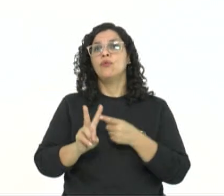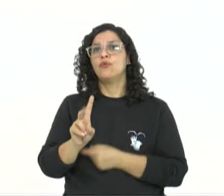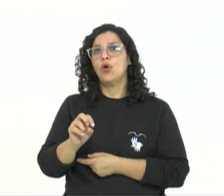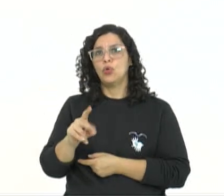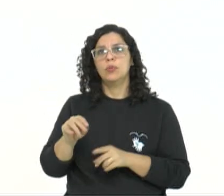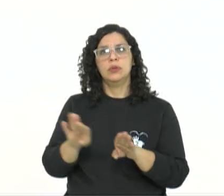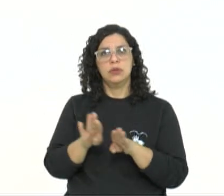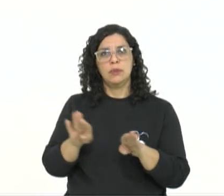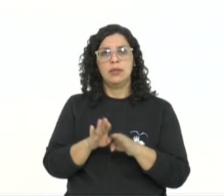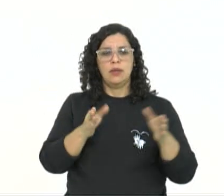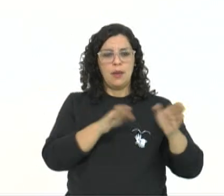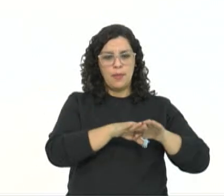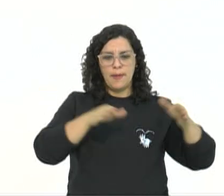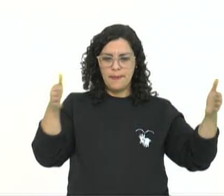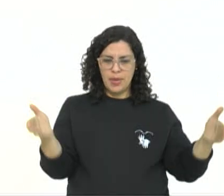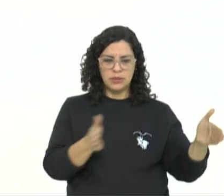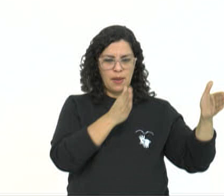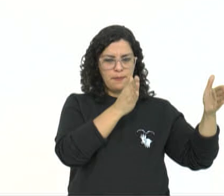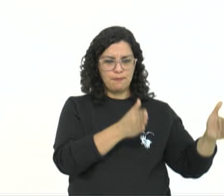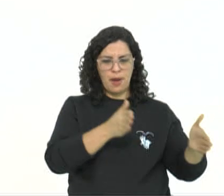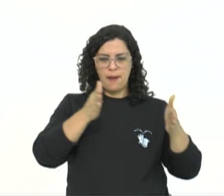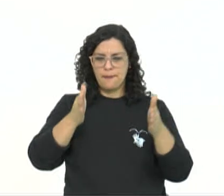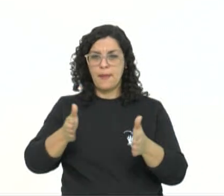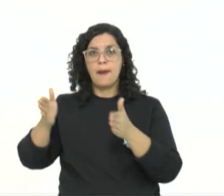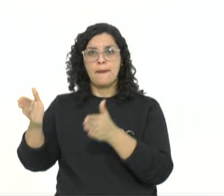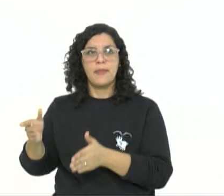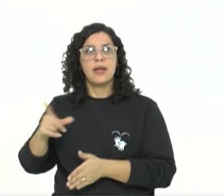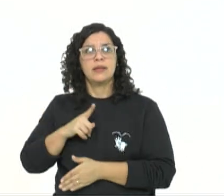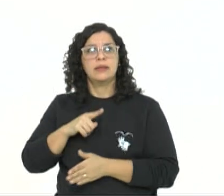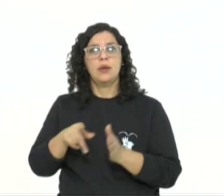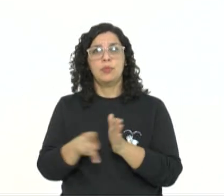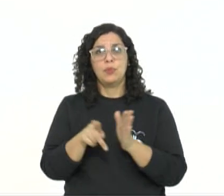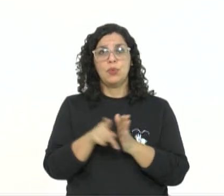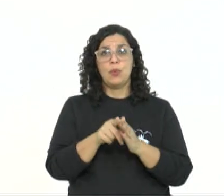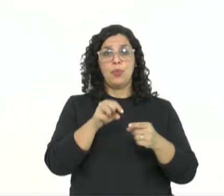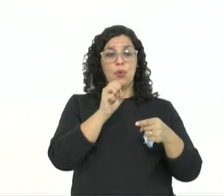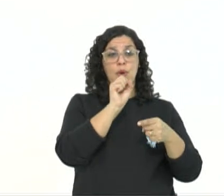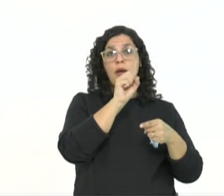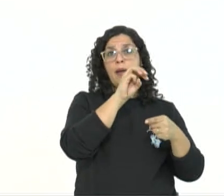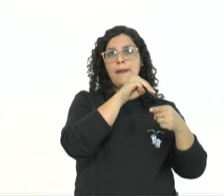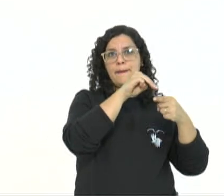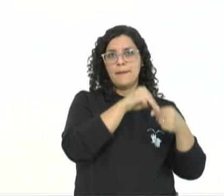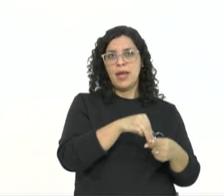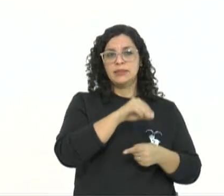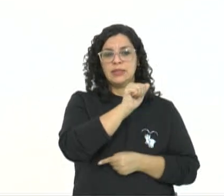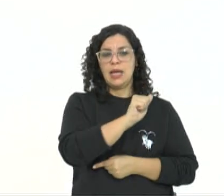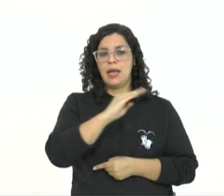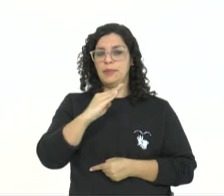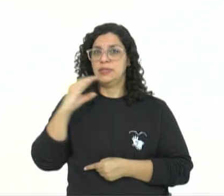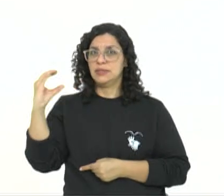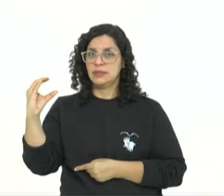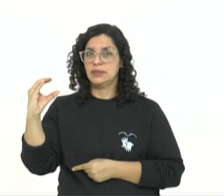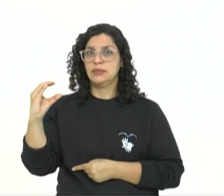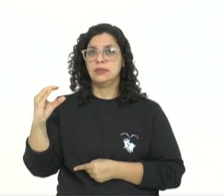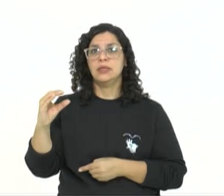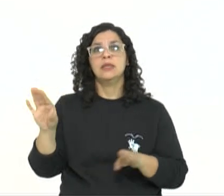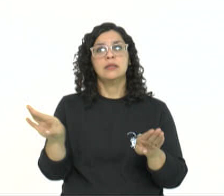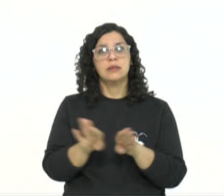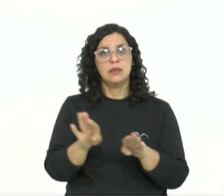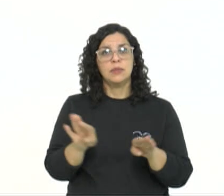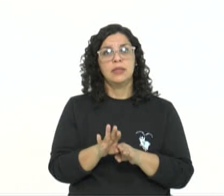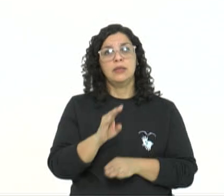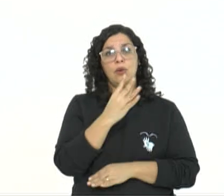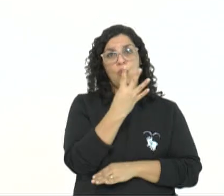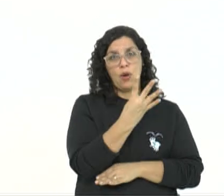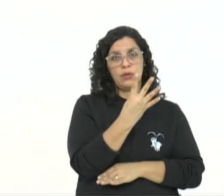sobre uma bancada com a seguinte formação. A massa do cubo A, B e C são